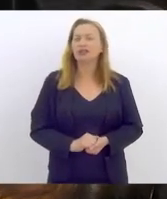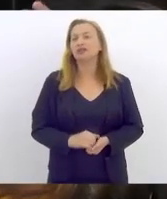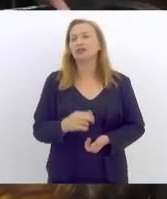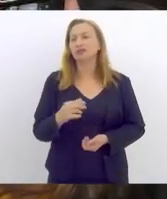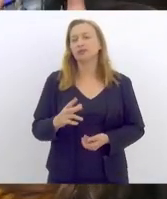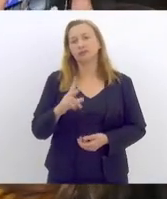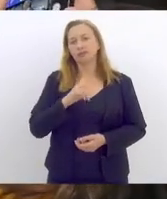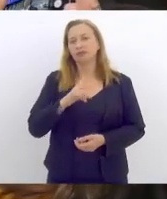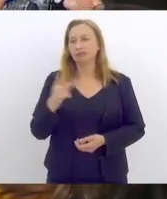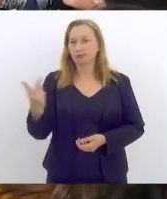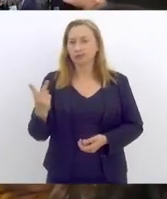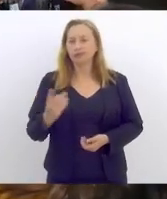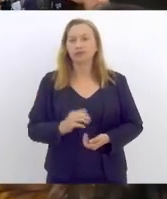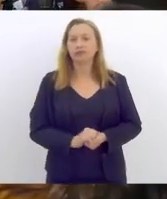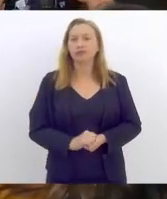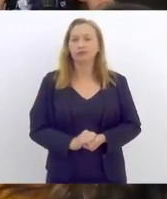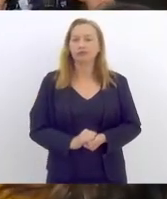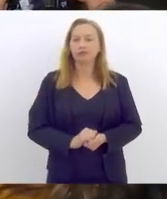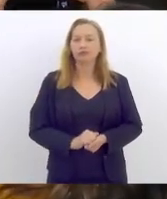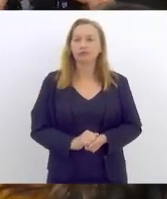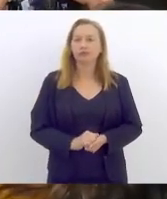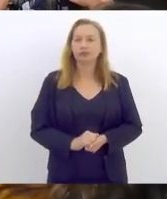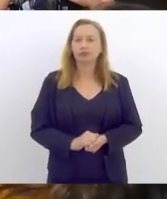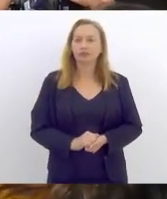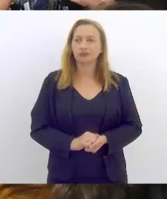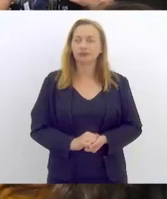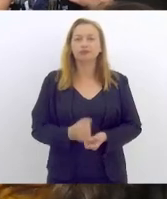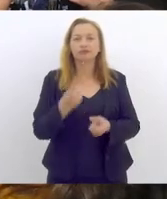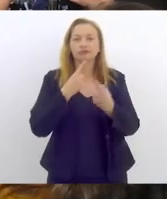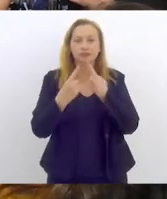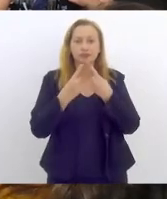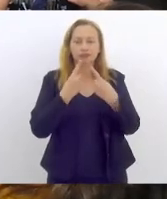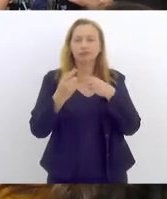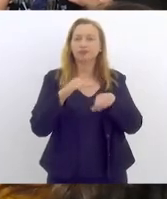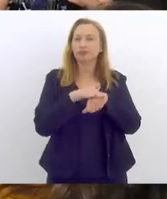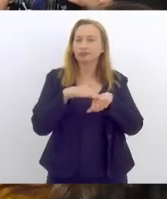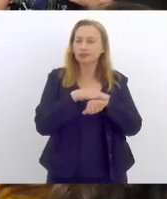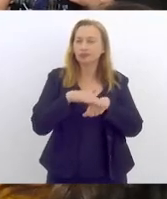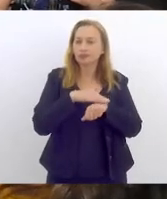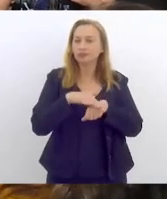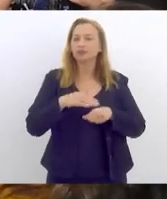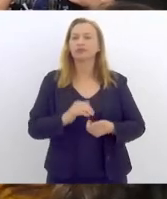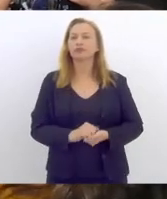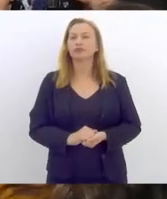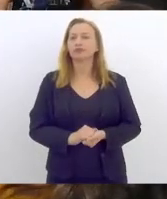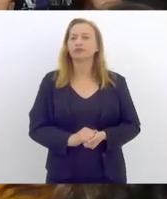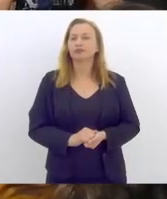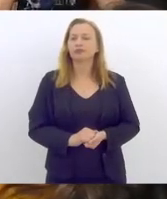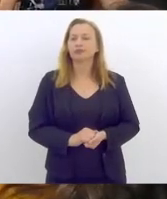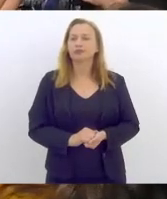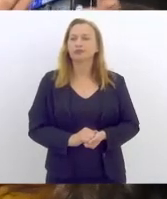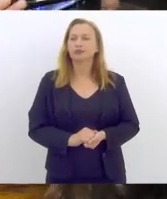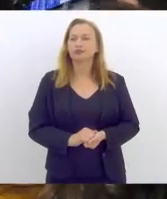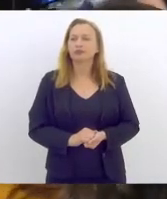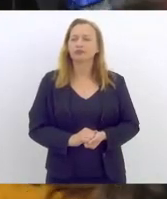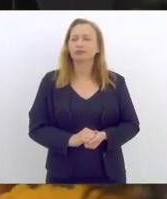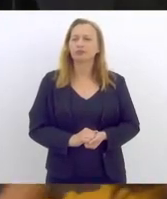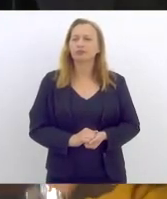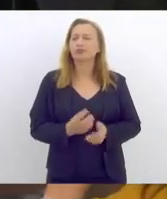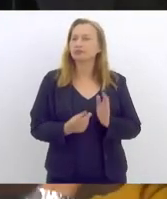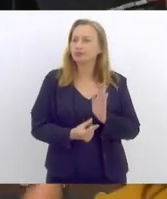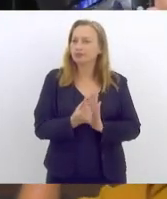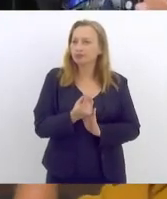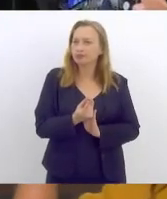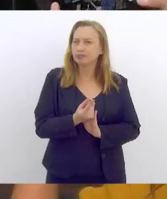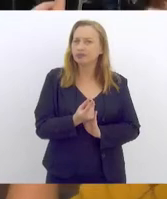dois mas particularmente esses dois estão já dialogando conversando debatendo com a relatoria do orçamento